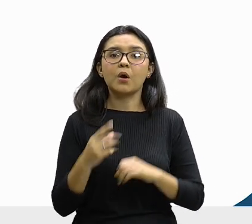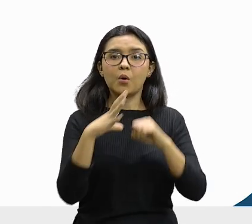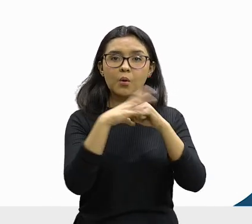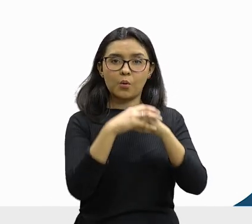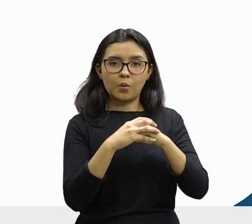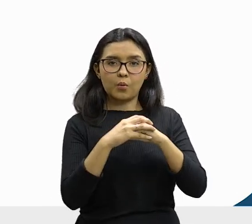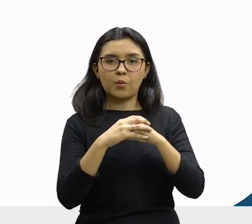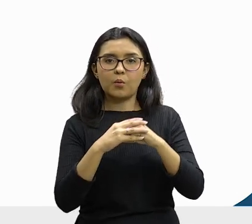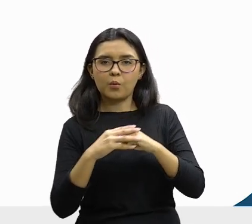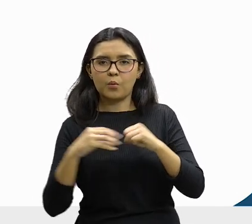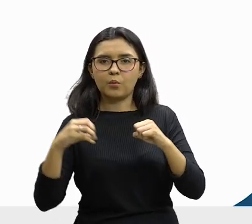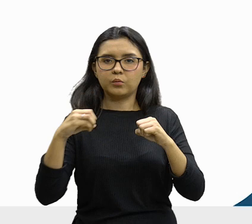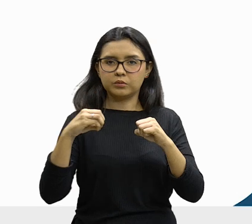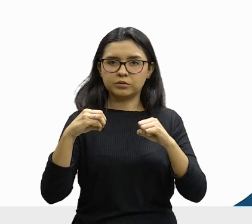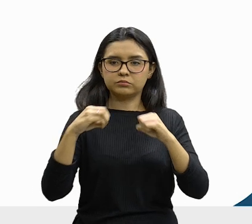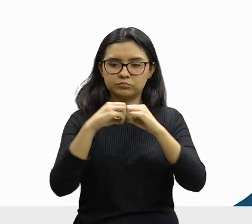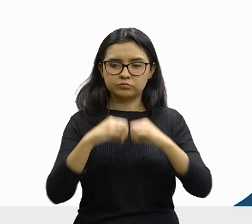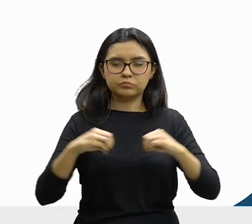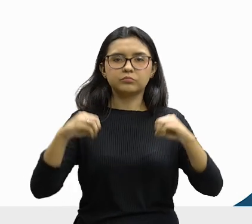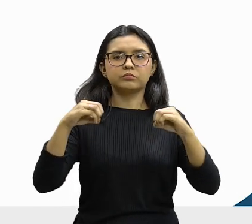unicelulares, nesse caso,